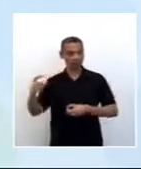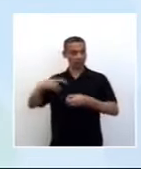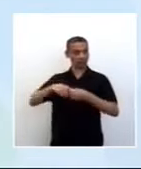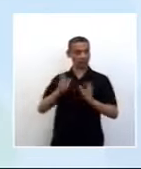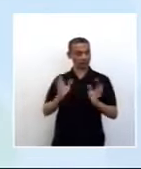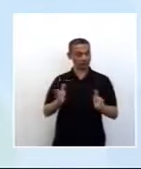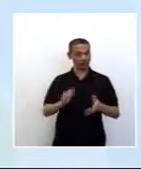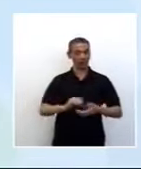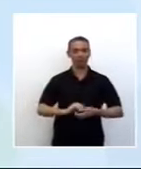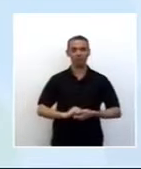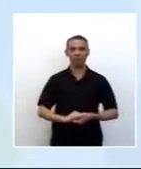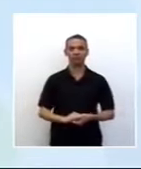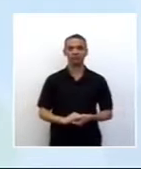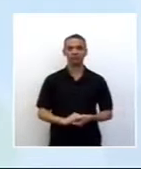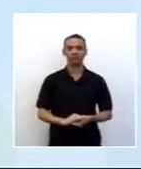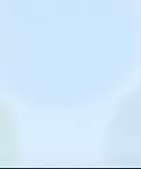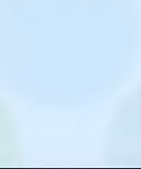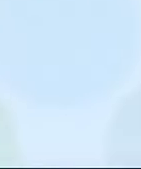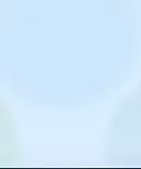voltamos